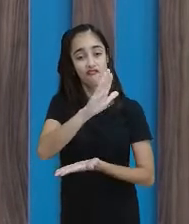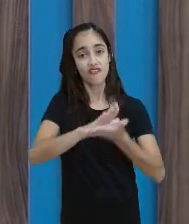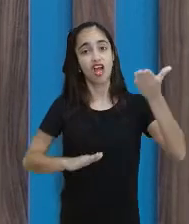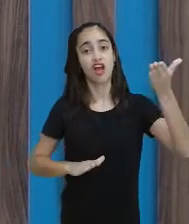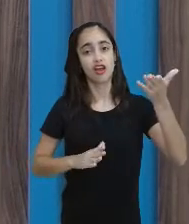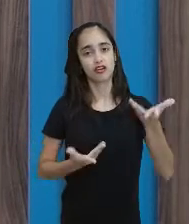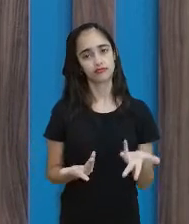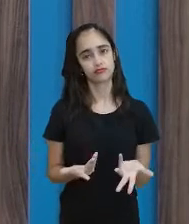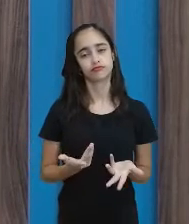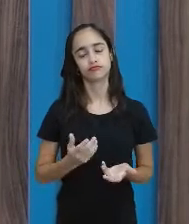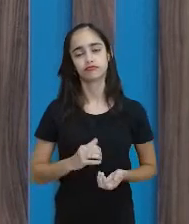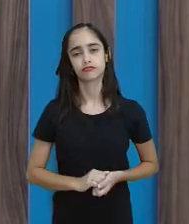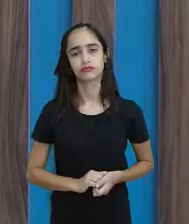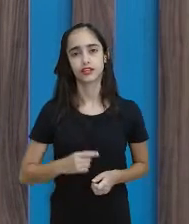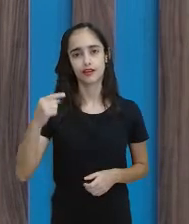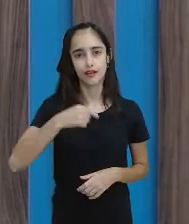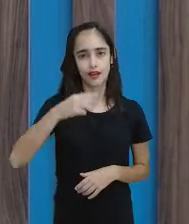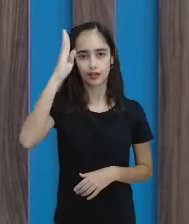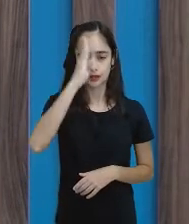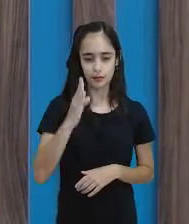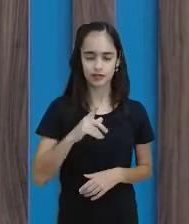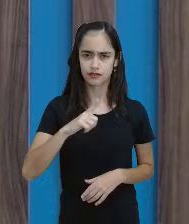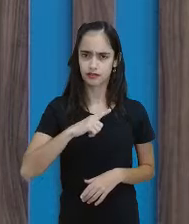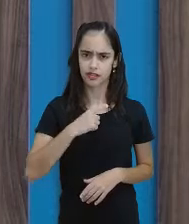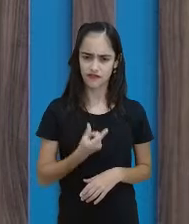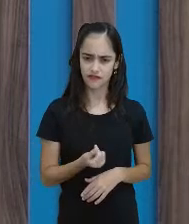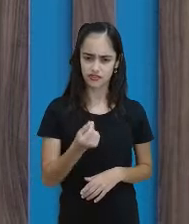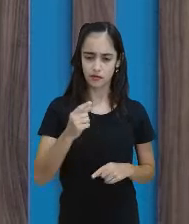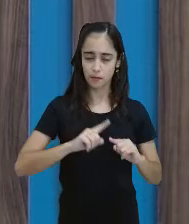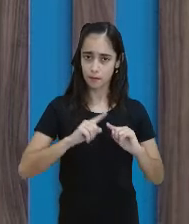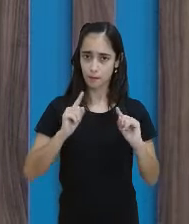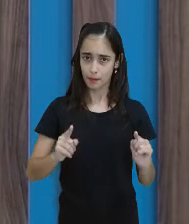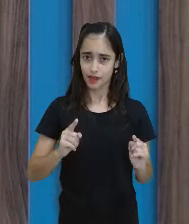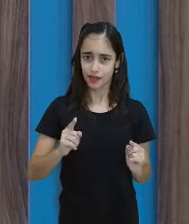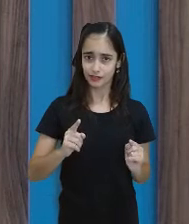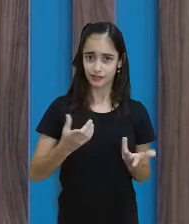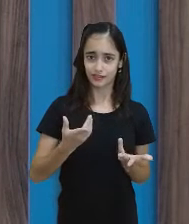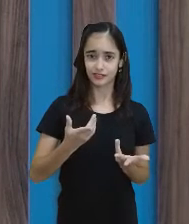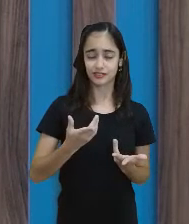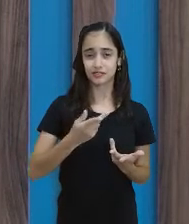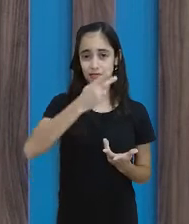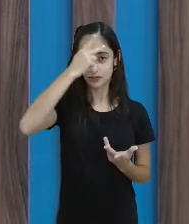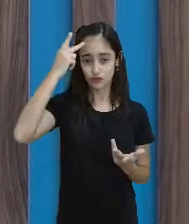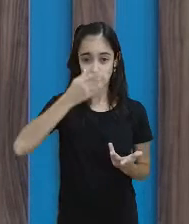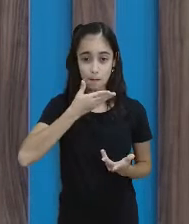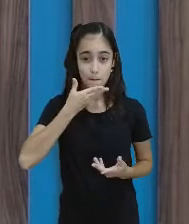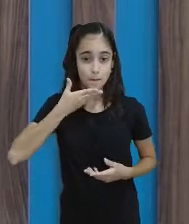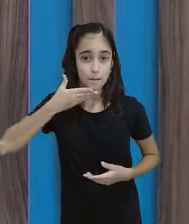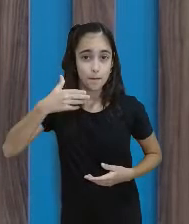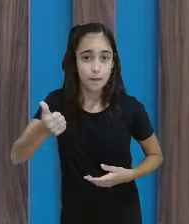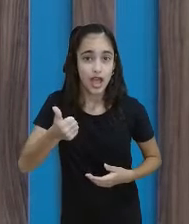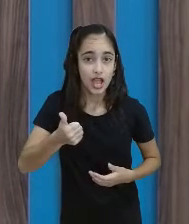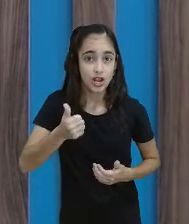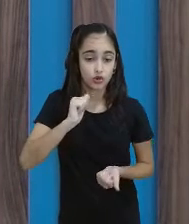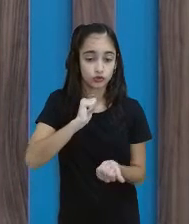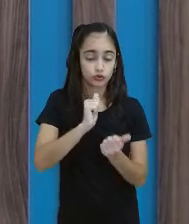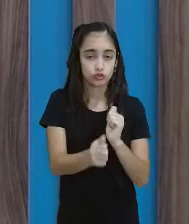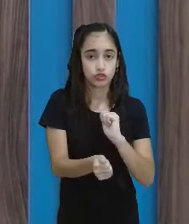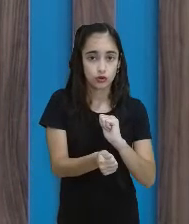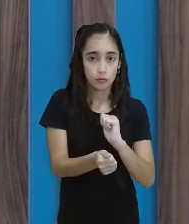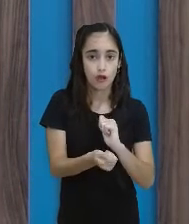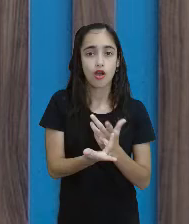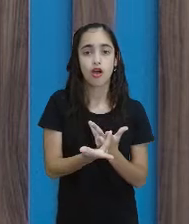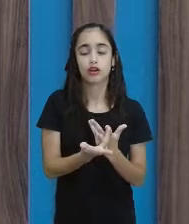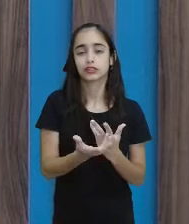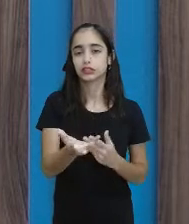tem um investimento, mas os melhores jogadores estão perdendo, indo embora para a Inglaterra, porque tem um investimento maior, né? Antigamente era a Espanha, agora é a Inglaterra.